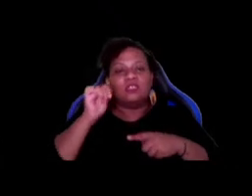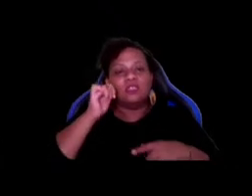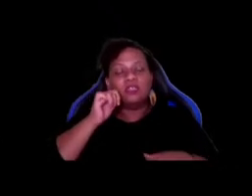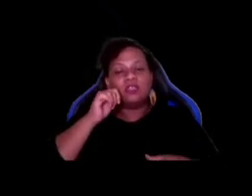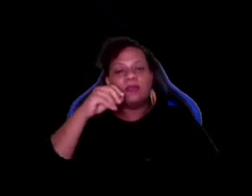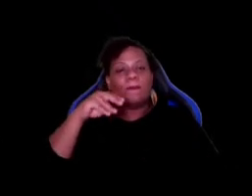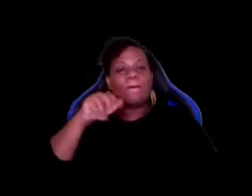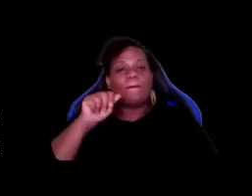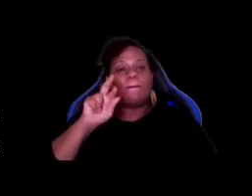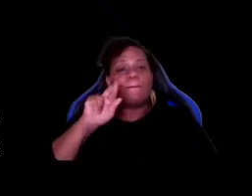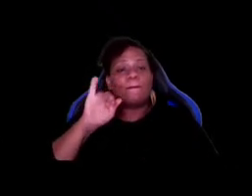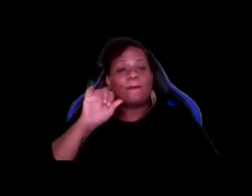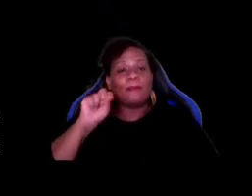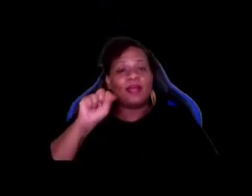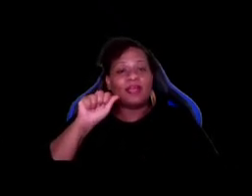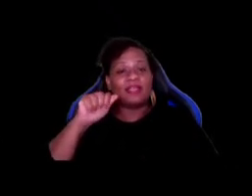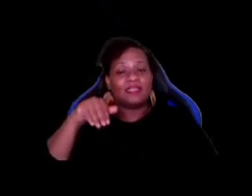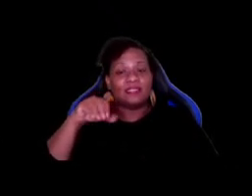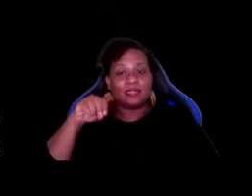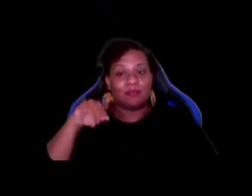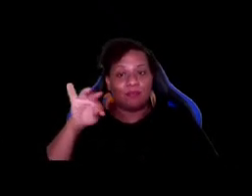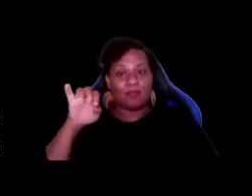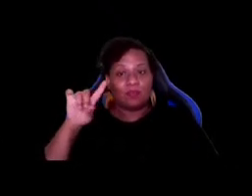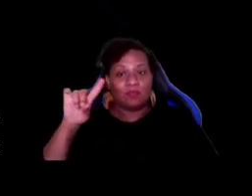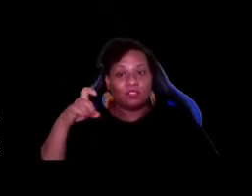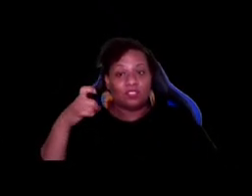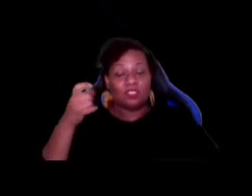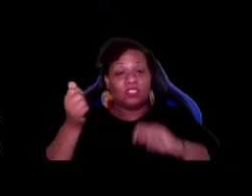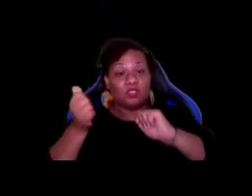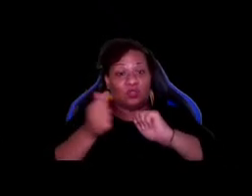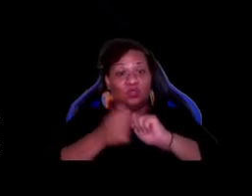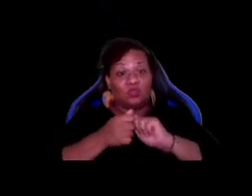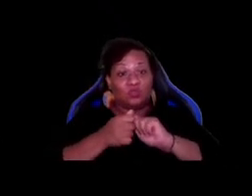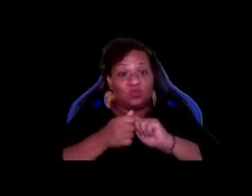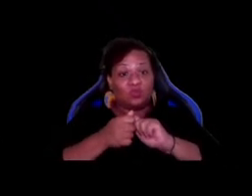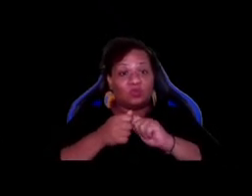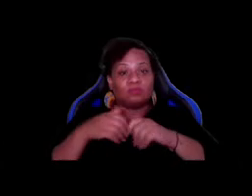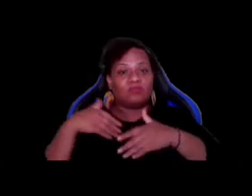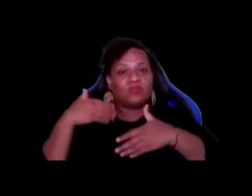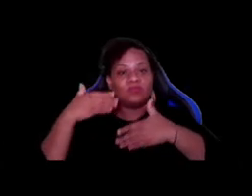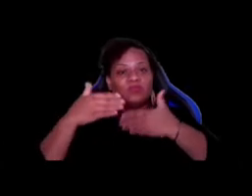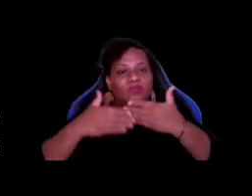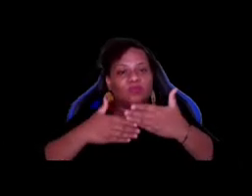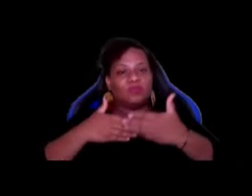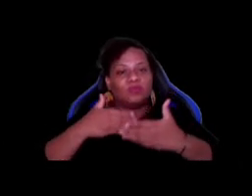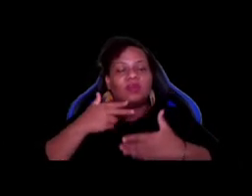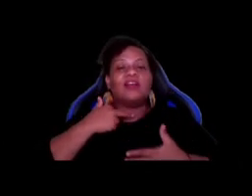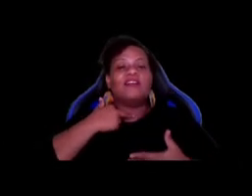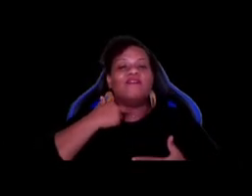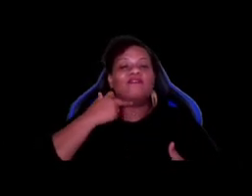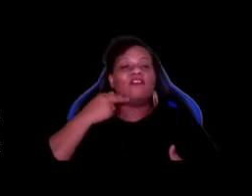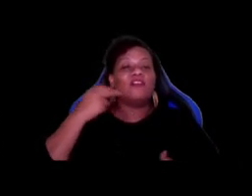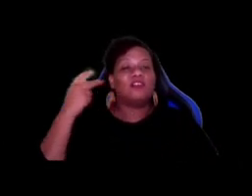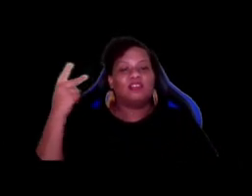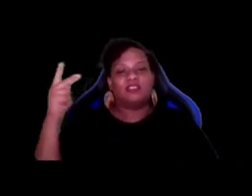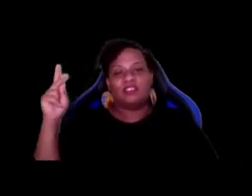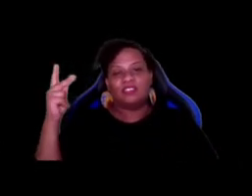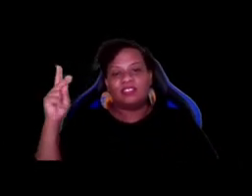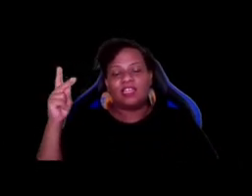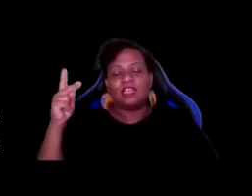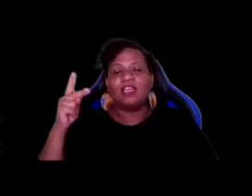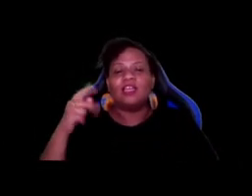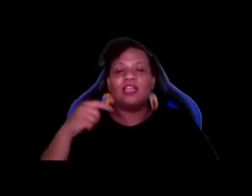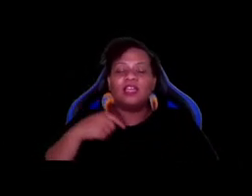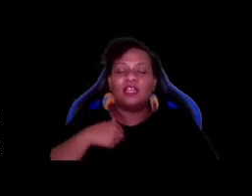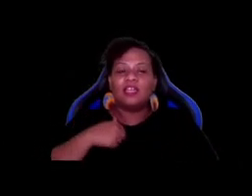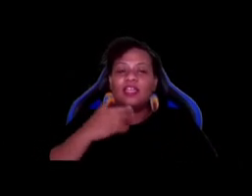ela na época, e aí, naturalmente encantada pela voz da Marisa, eu pedi para